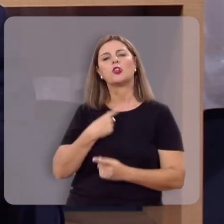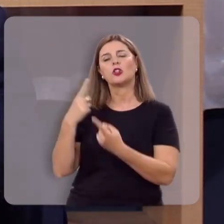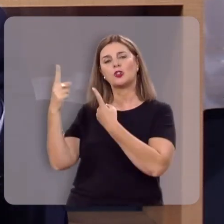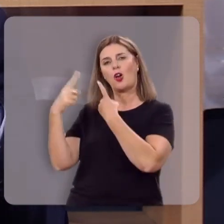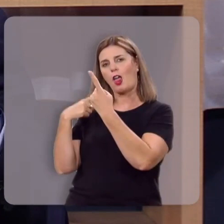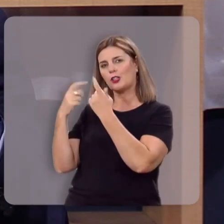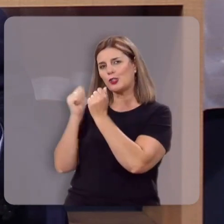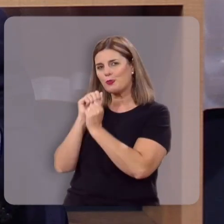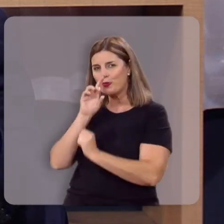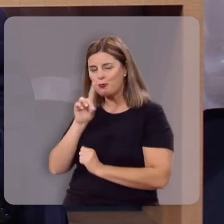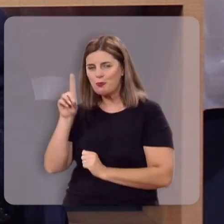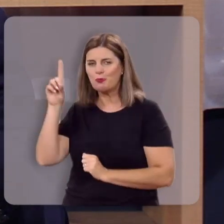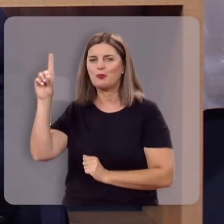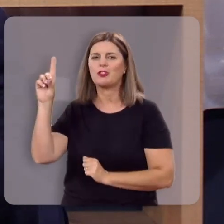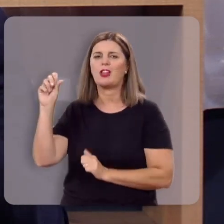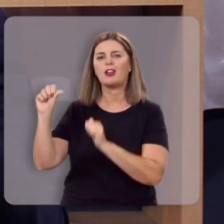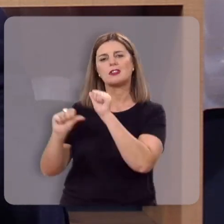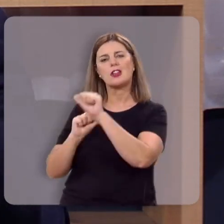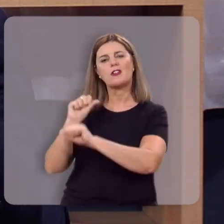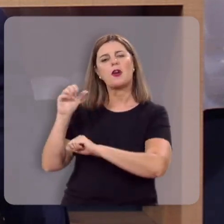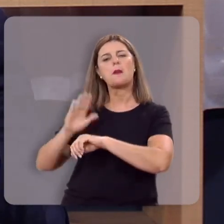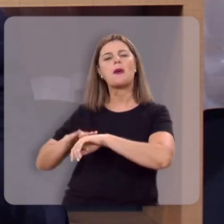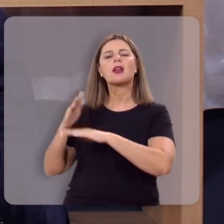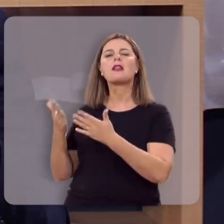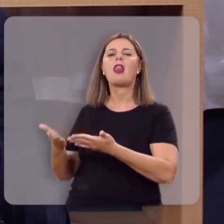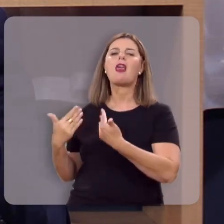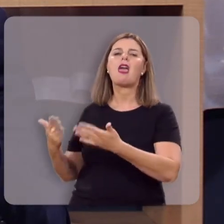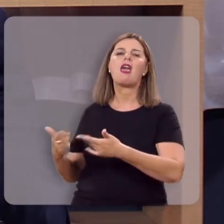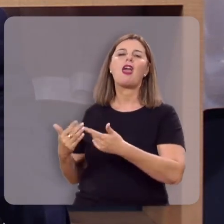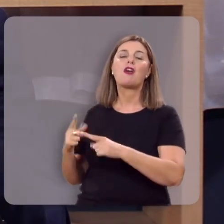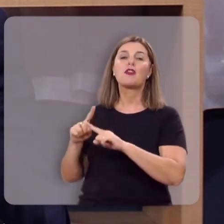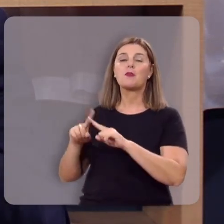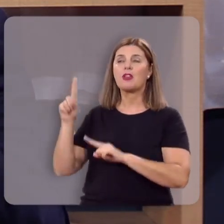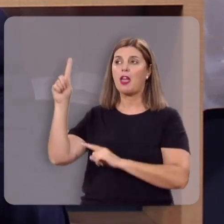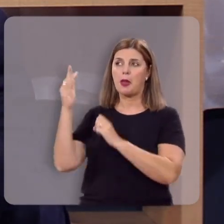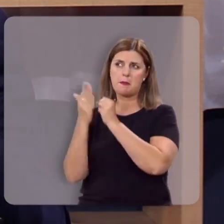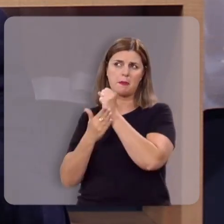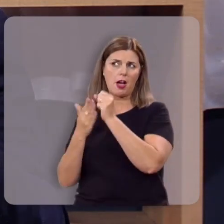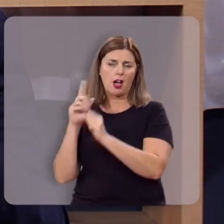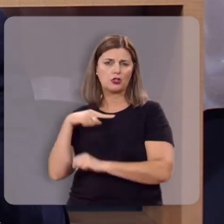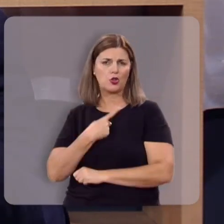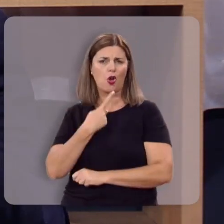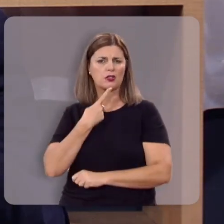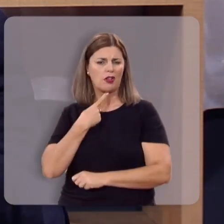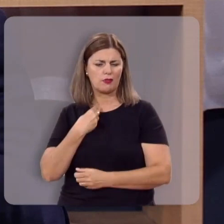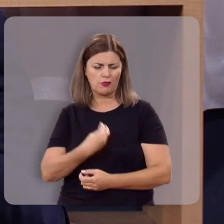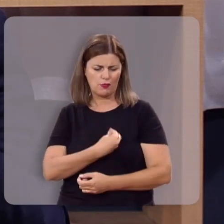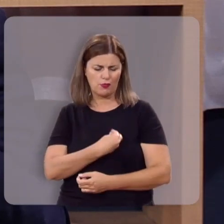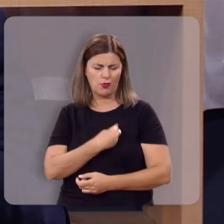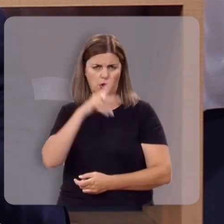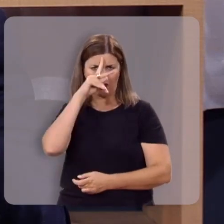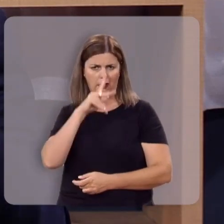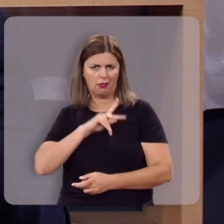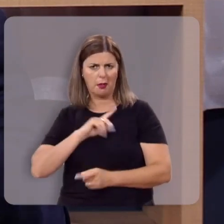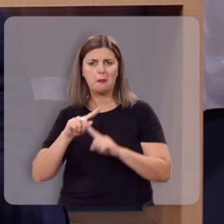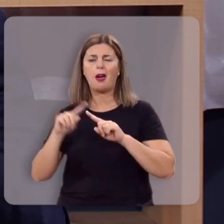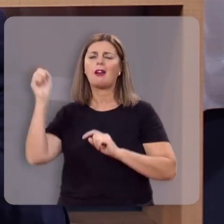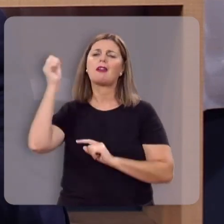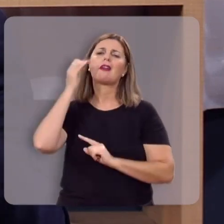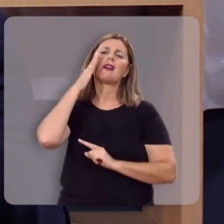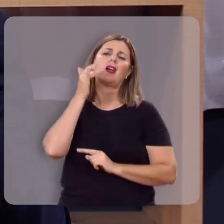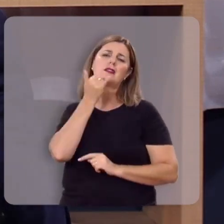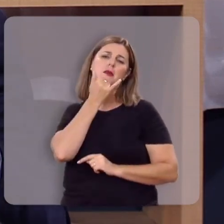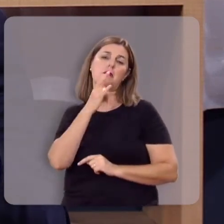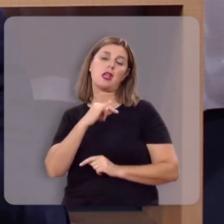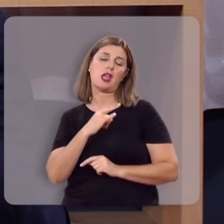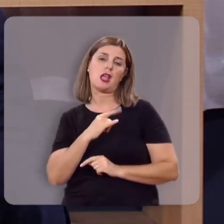nosso relacionamento com Deus se torna mais leve, porque ele não se baseia no nosso desempenho, mas sim na graça,